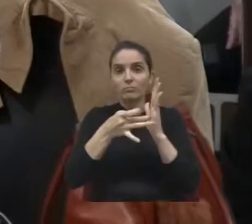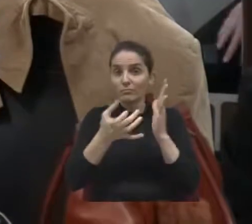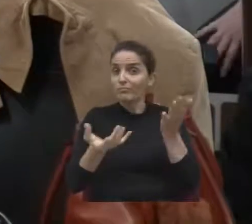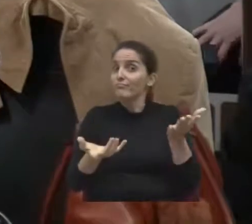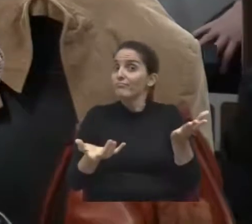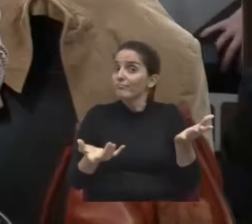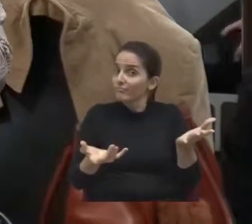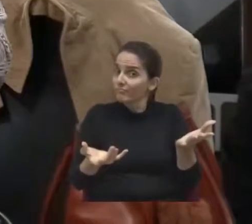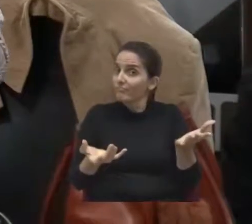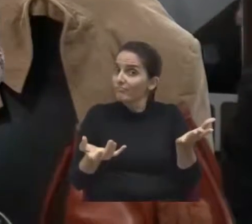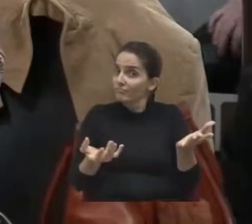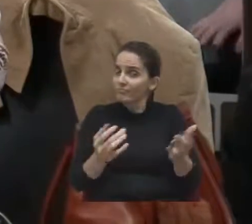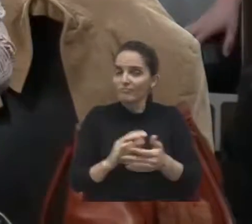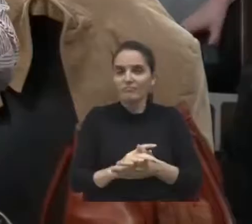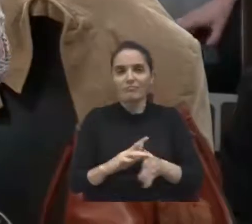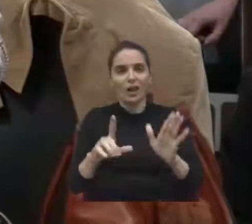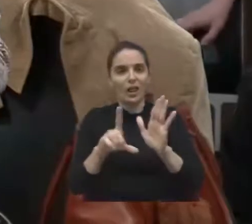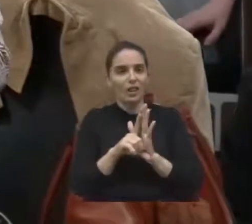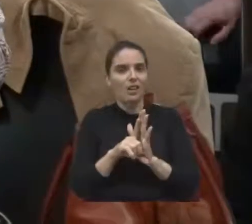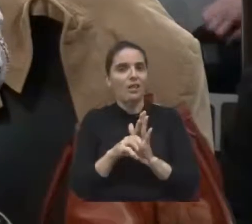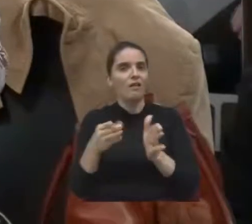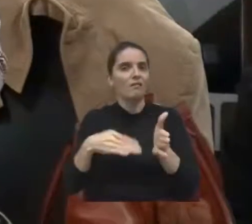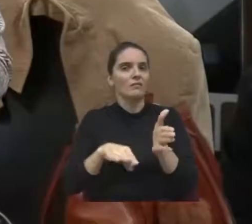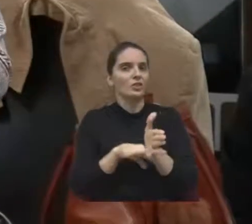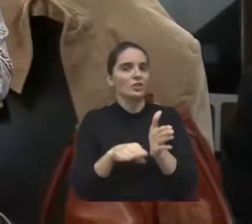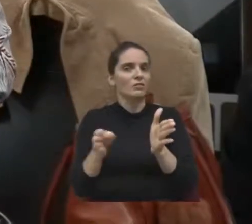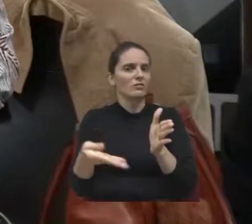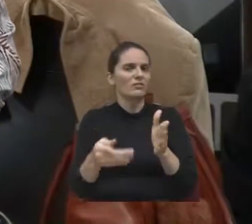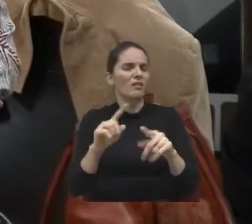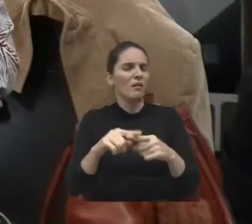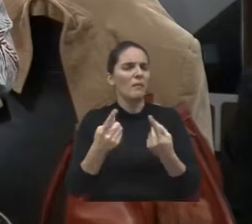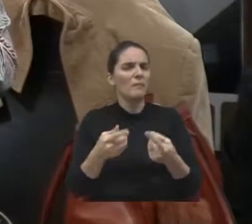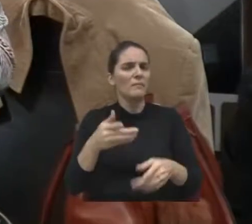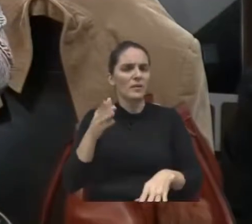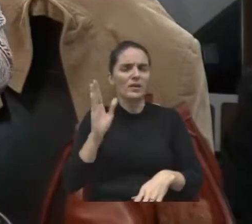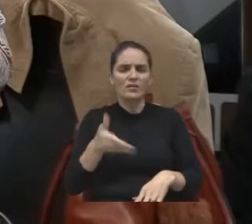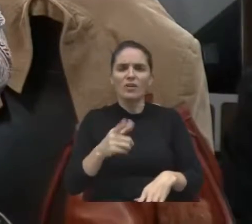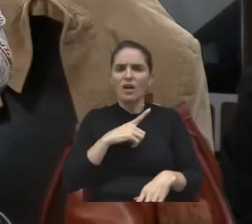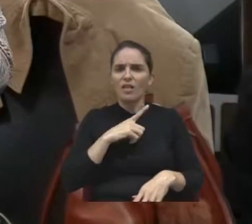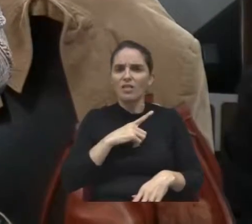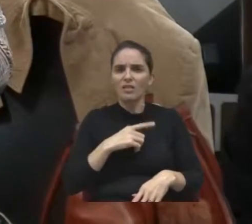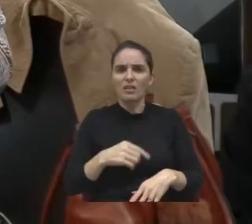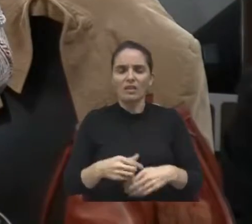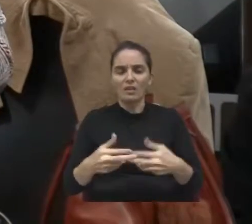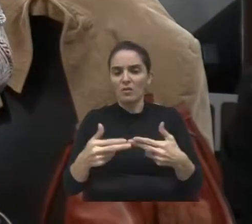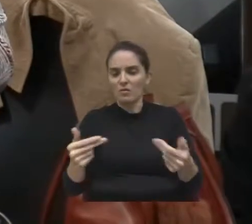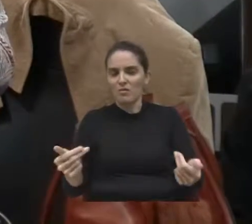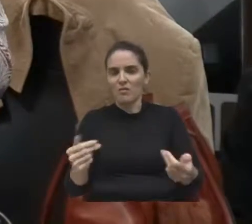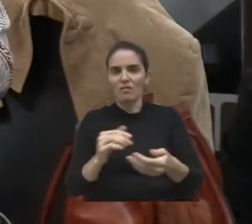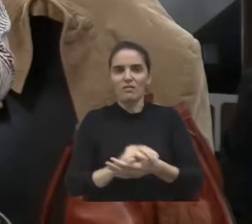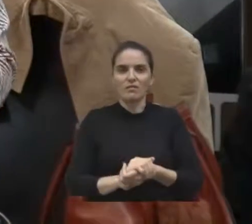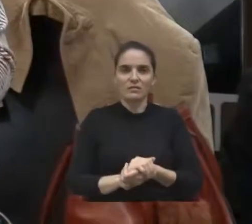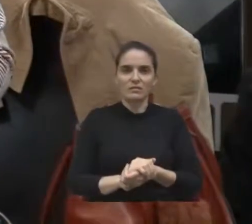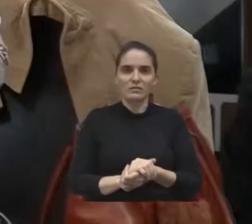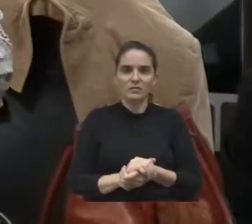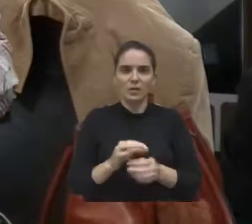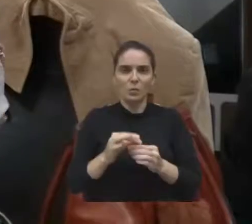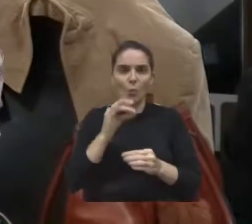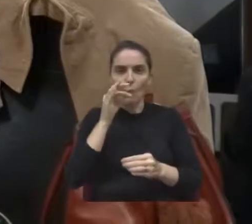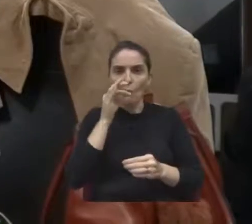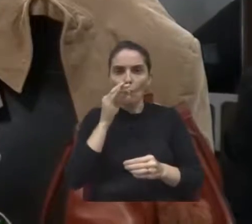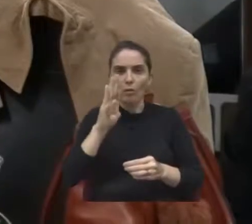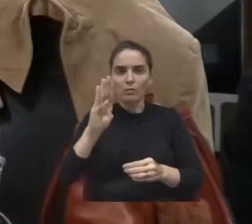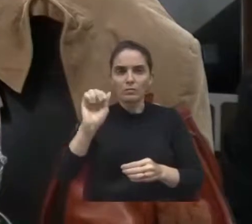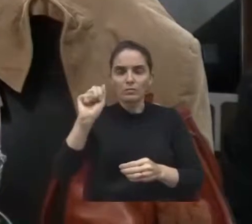a lei está chegando agora, mas já existem muitas opções. Ela falou de canudinho a Érica falou de bambu, quer